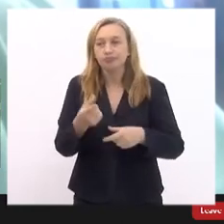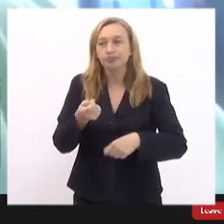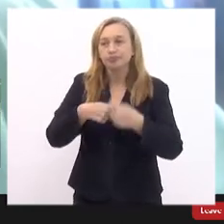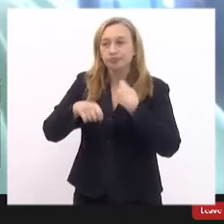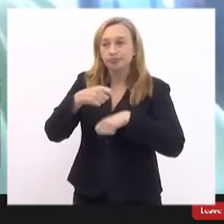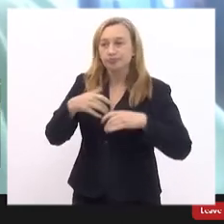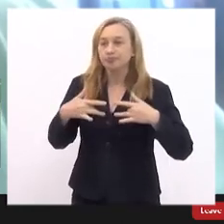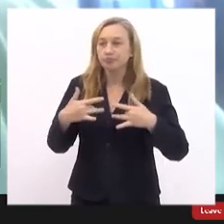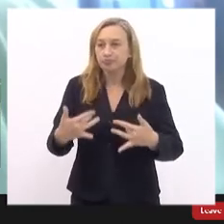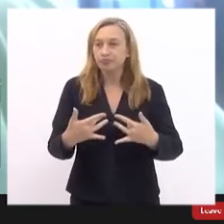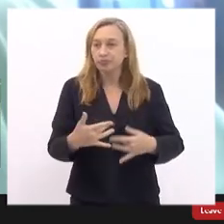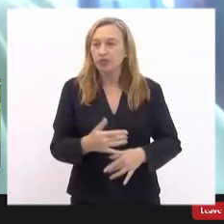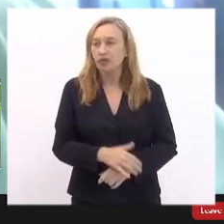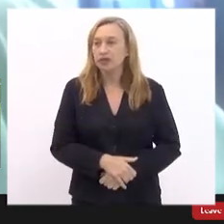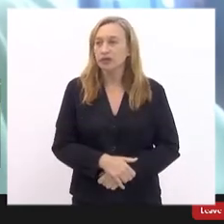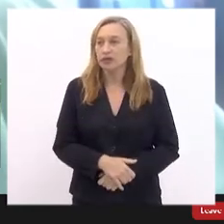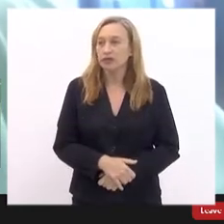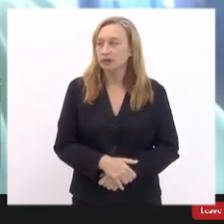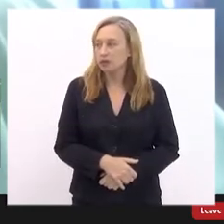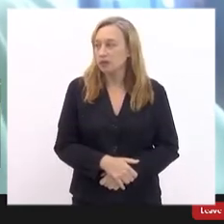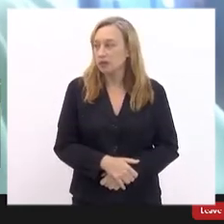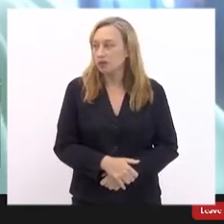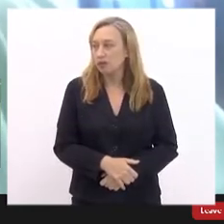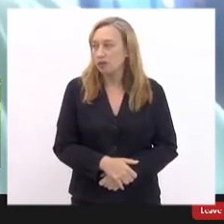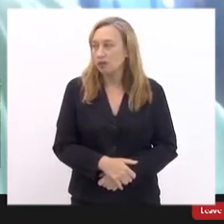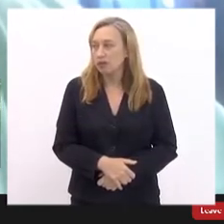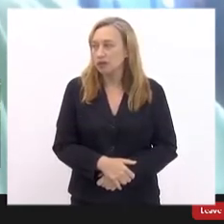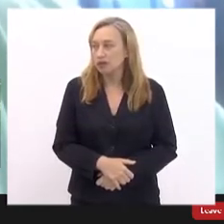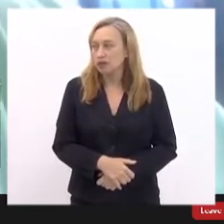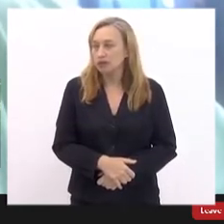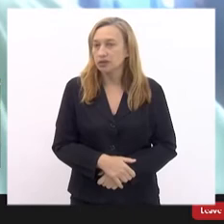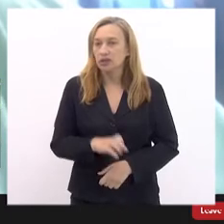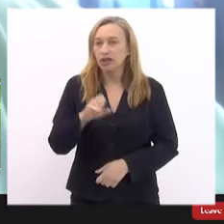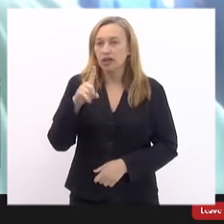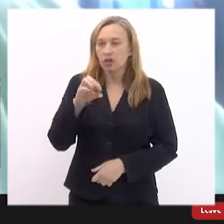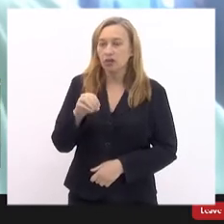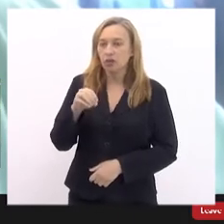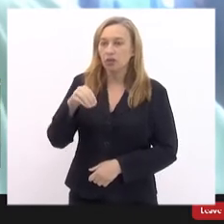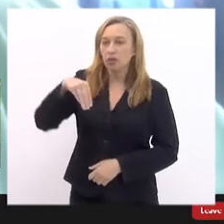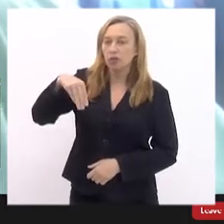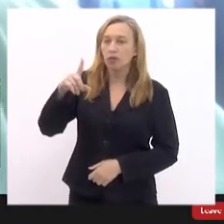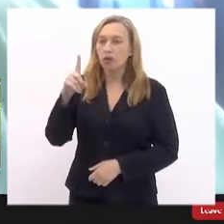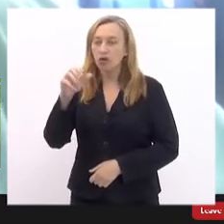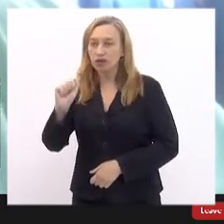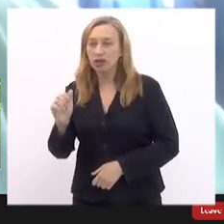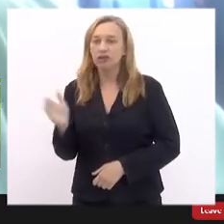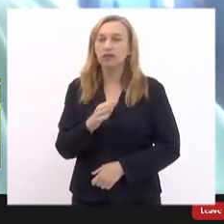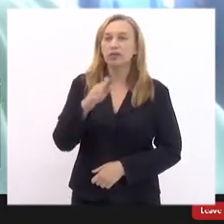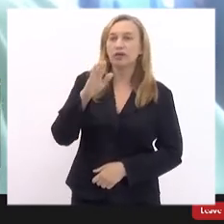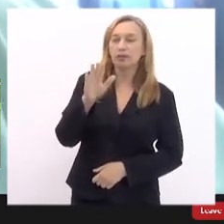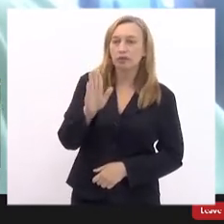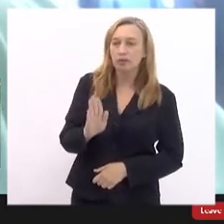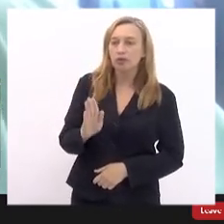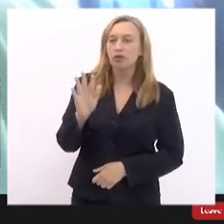solidária, que foram a Ecomodo, o Ecobuffet e a Fábrica Verde de reciclagem